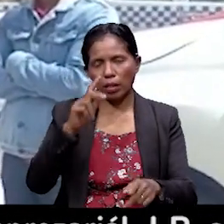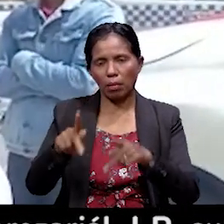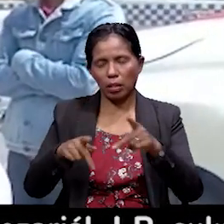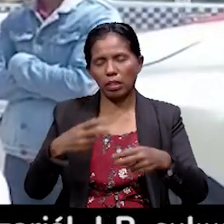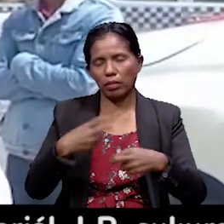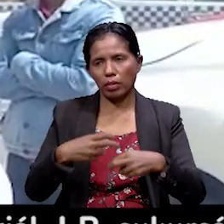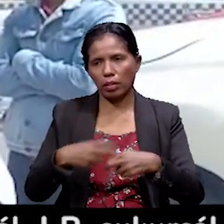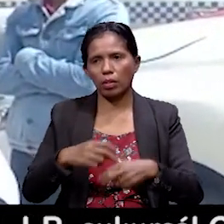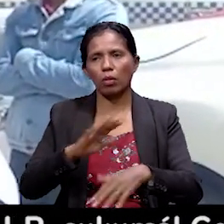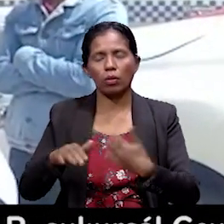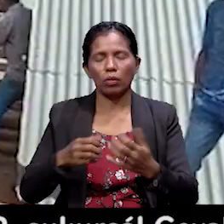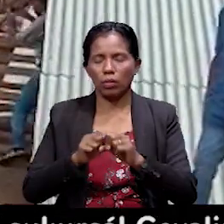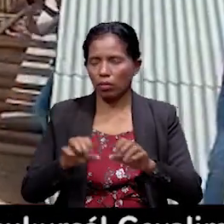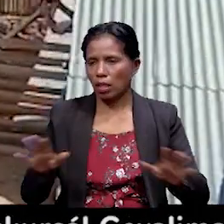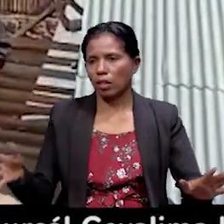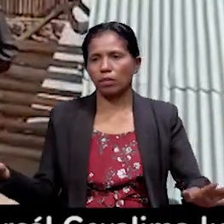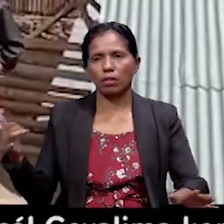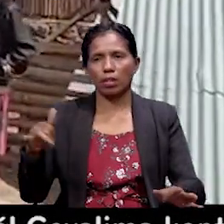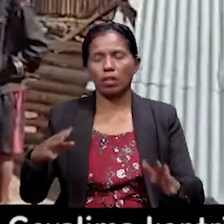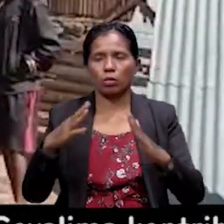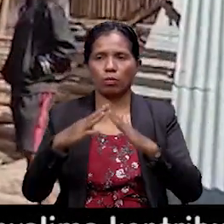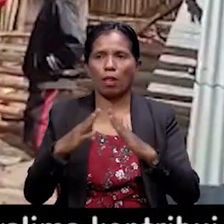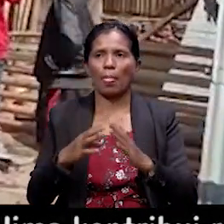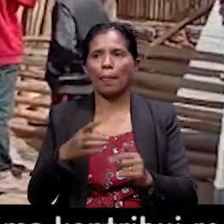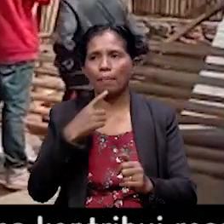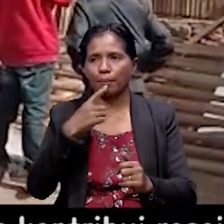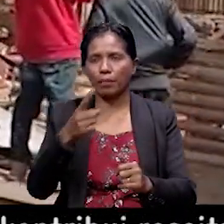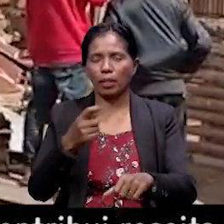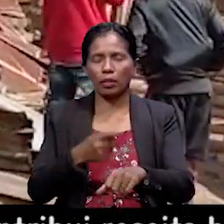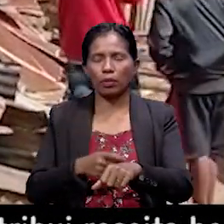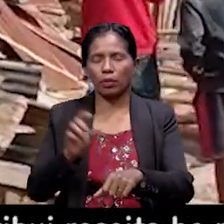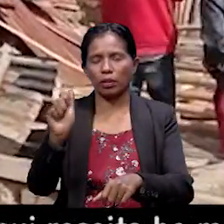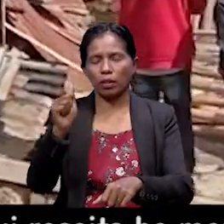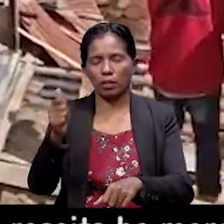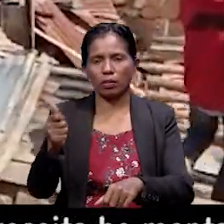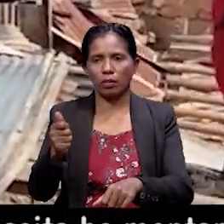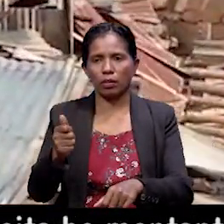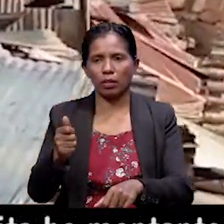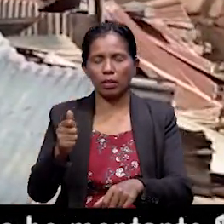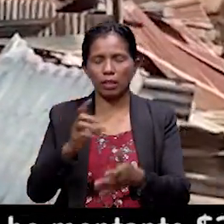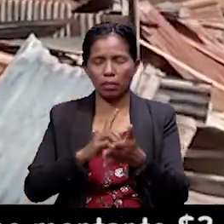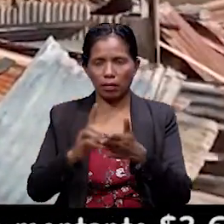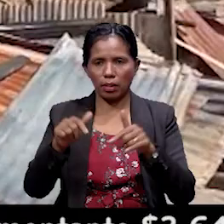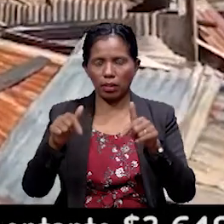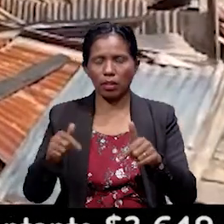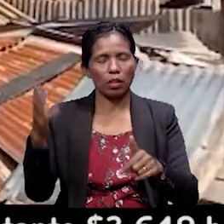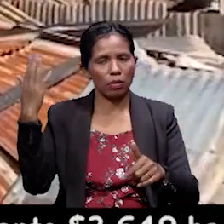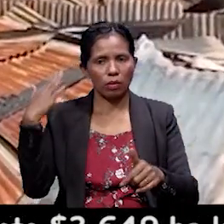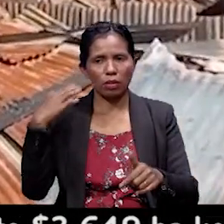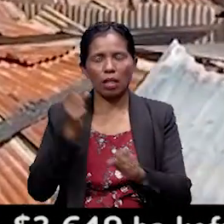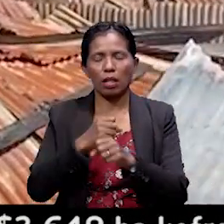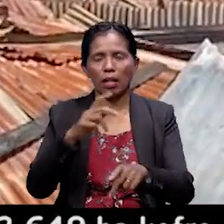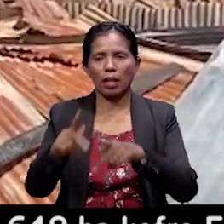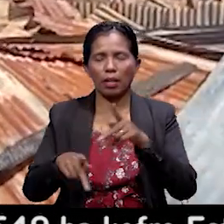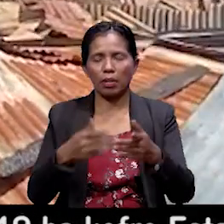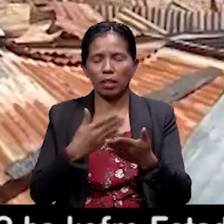Buat itu telah konsen telah menutup. Incendio nebe acontece mais ou menos tuku sanulu hobalung ia fin di semana ne liuba halo negosiante